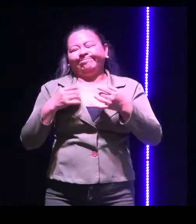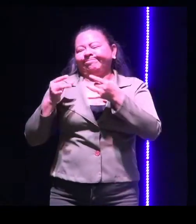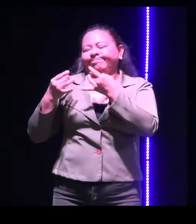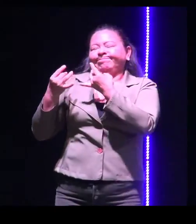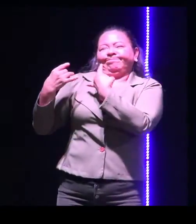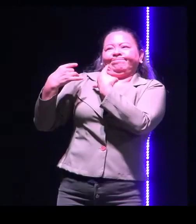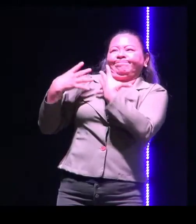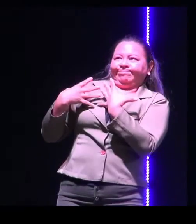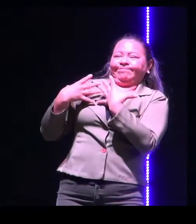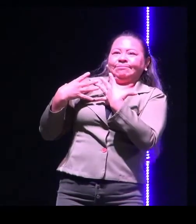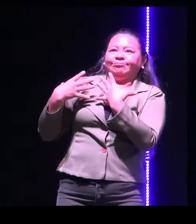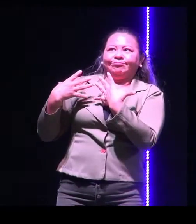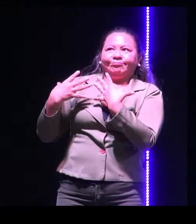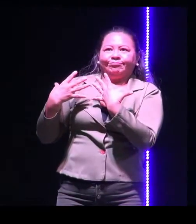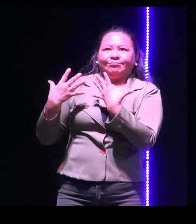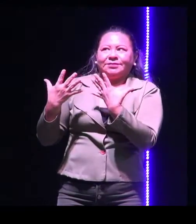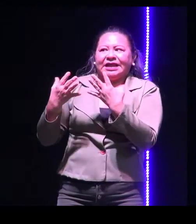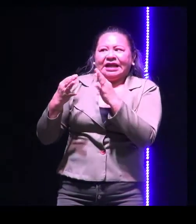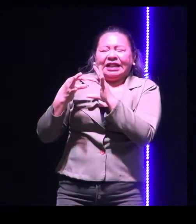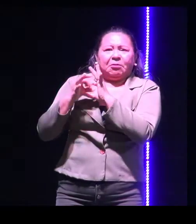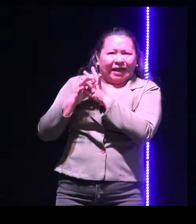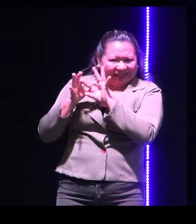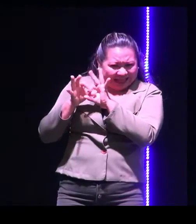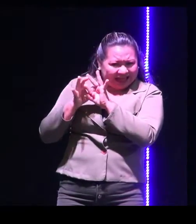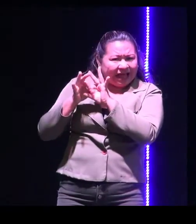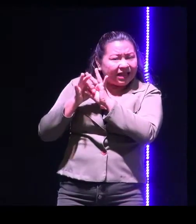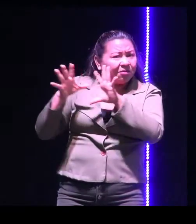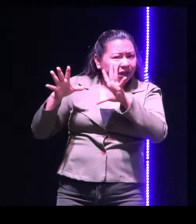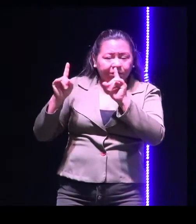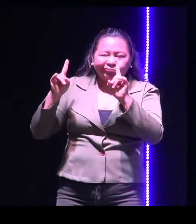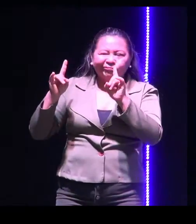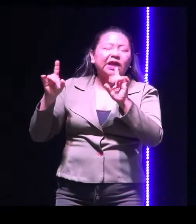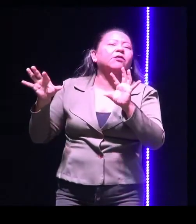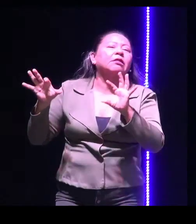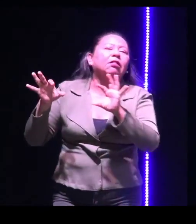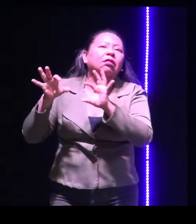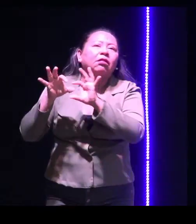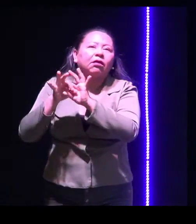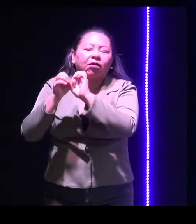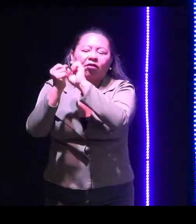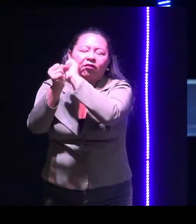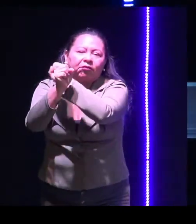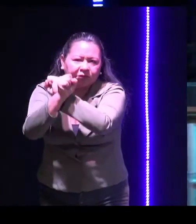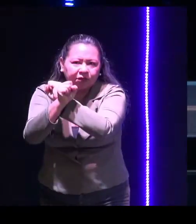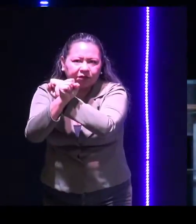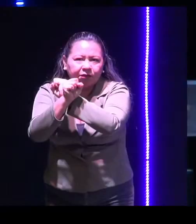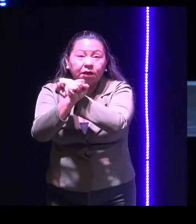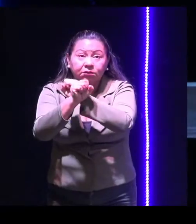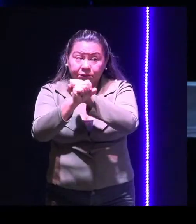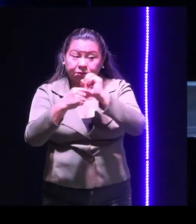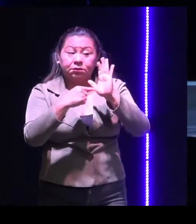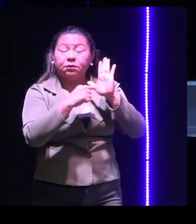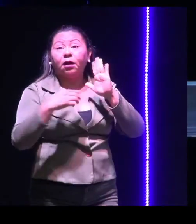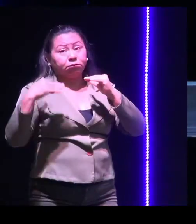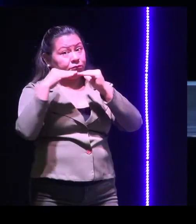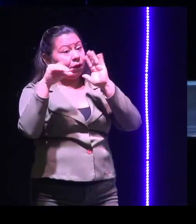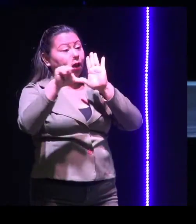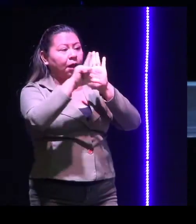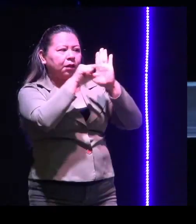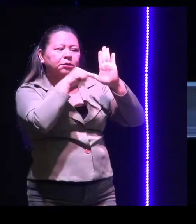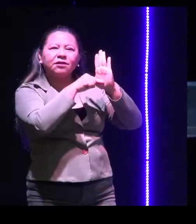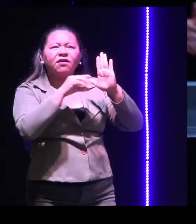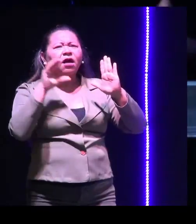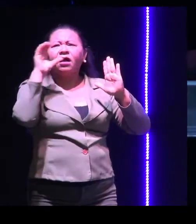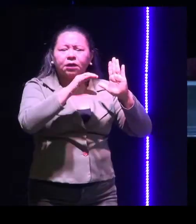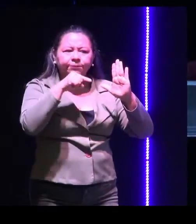da nossa liberdade. Então, aquele que comete um crime, aquele que erra perante as leis, ele está abrindo mão